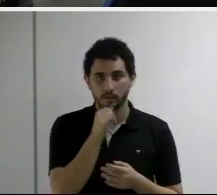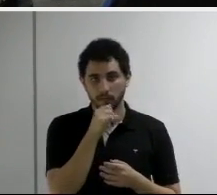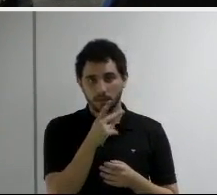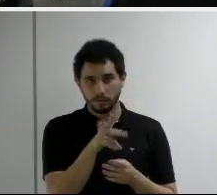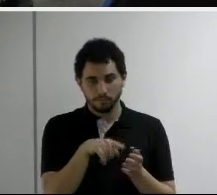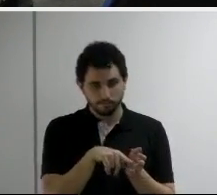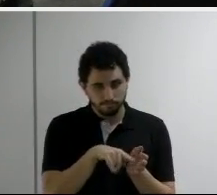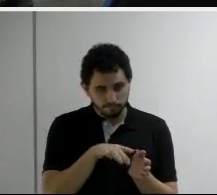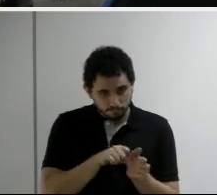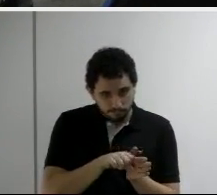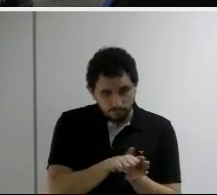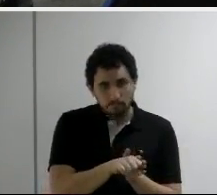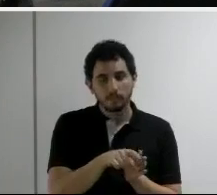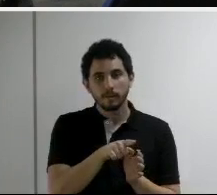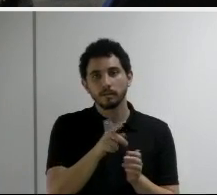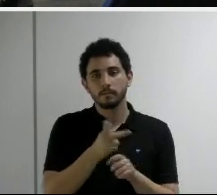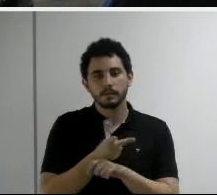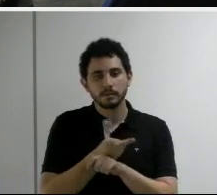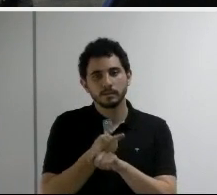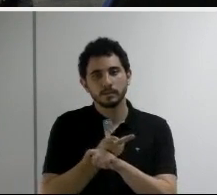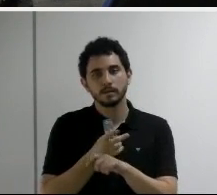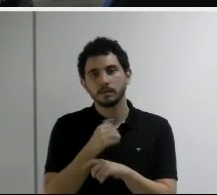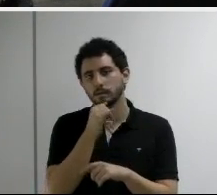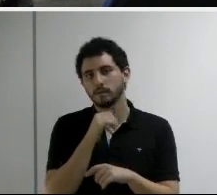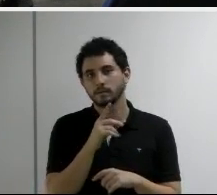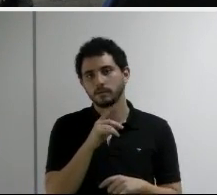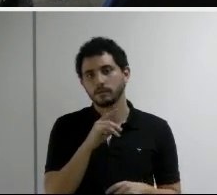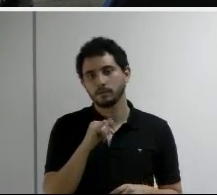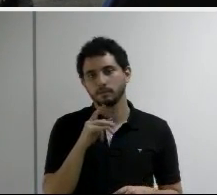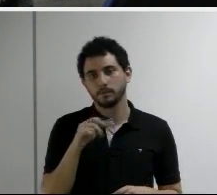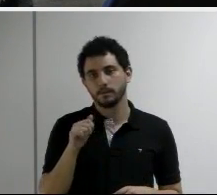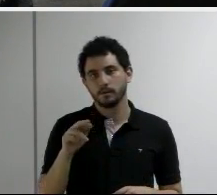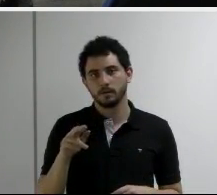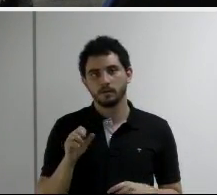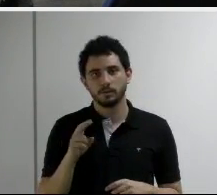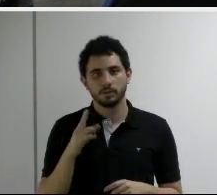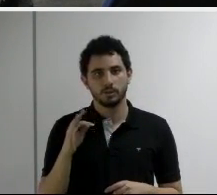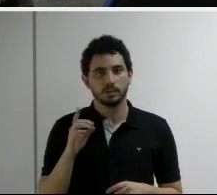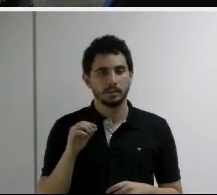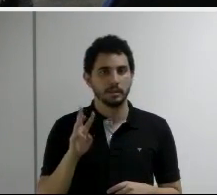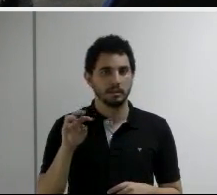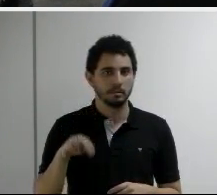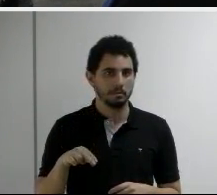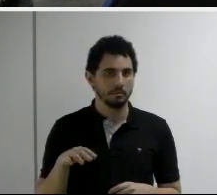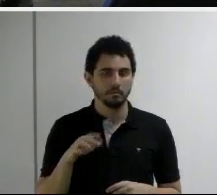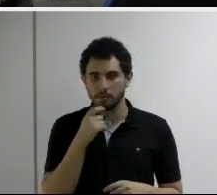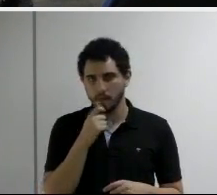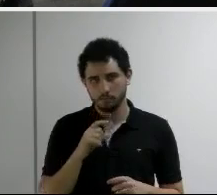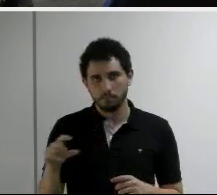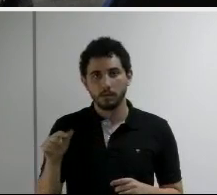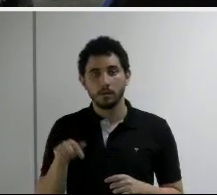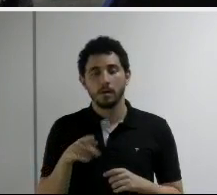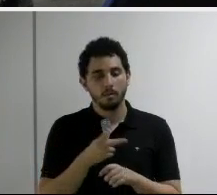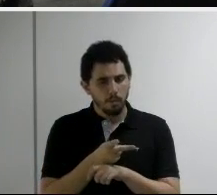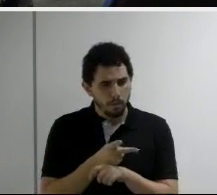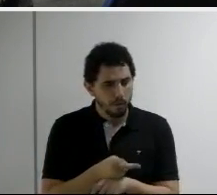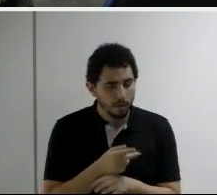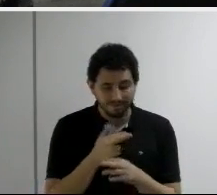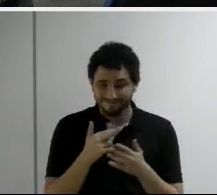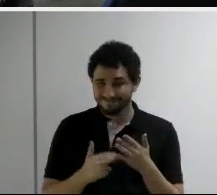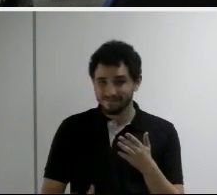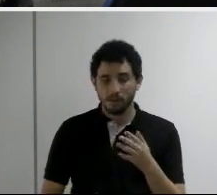Basta pesquisar pela expressão GDPR shutdown. vocês vão encontrar várias notícias,